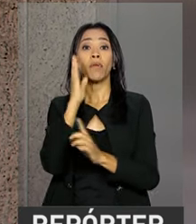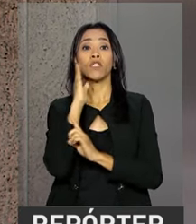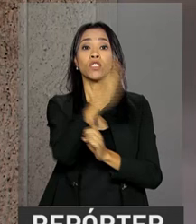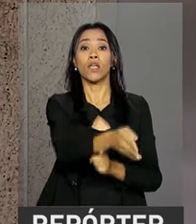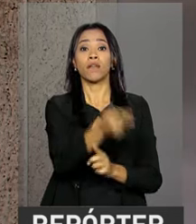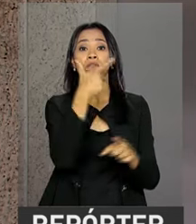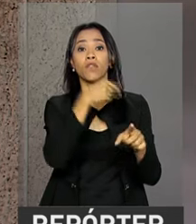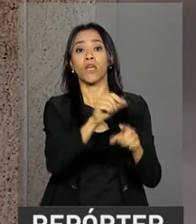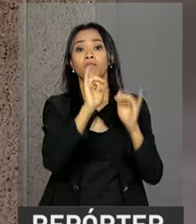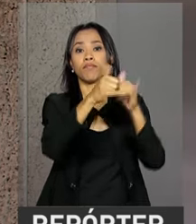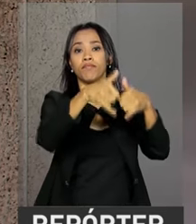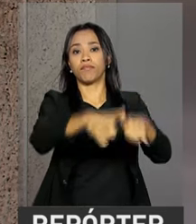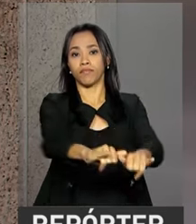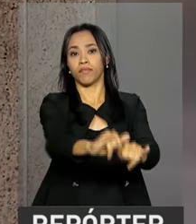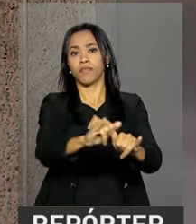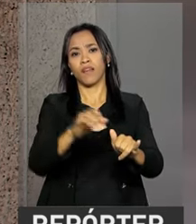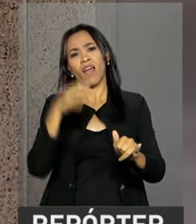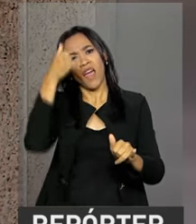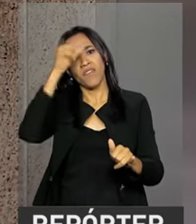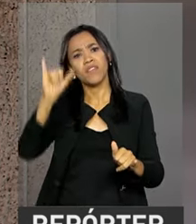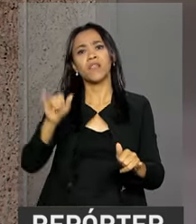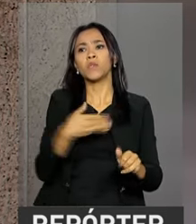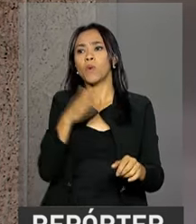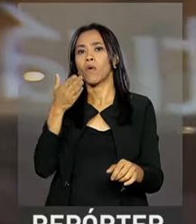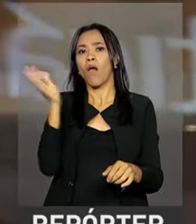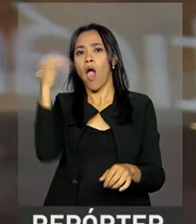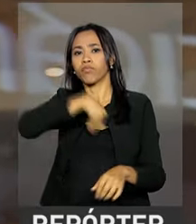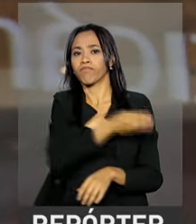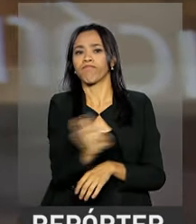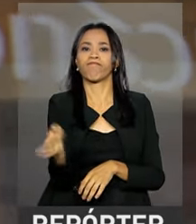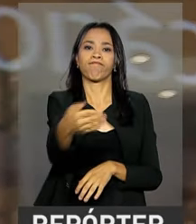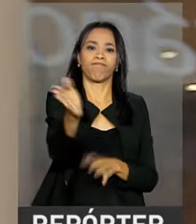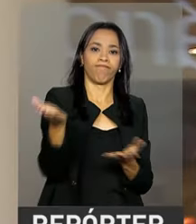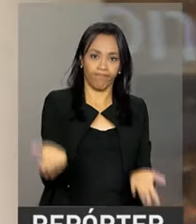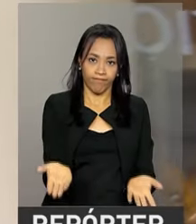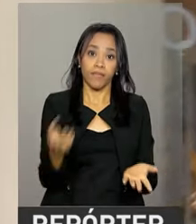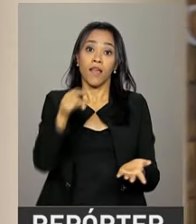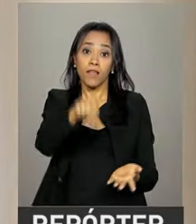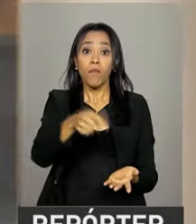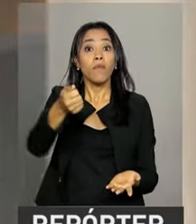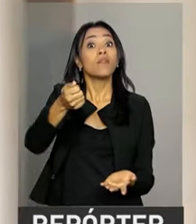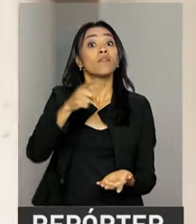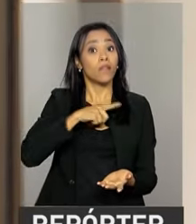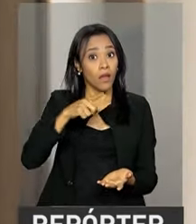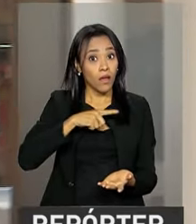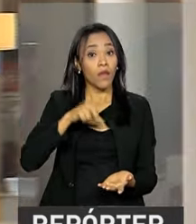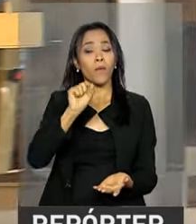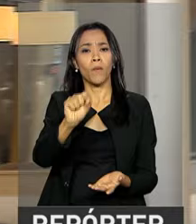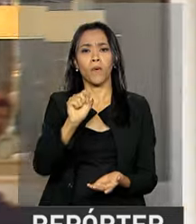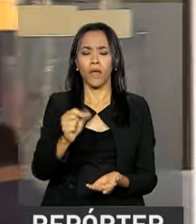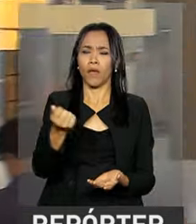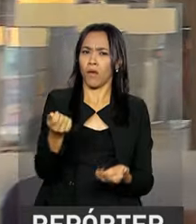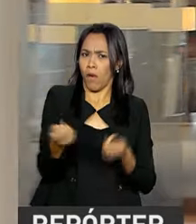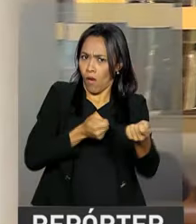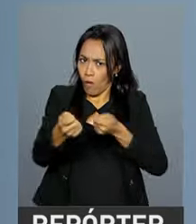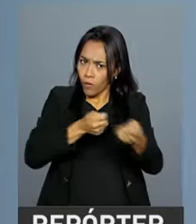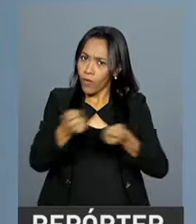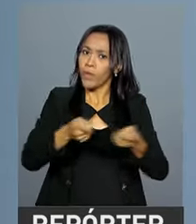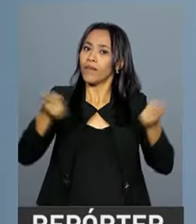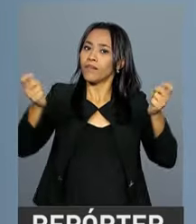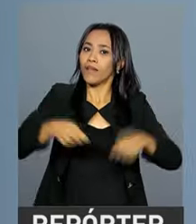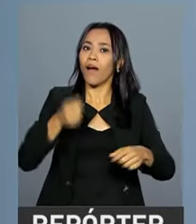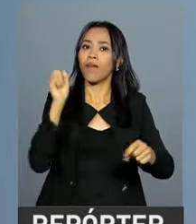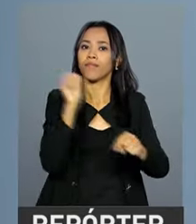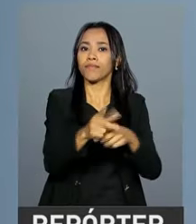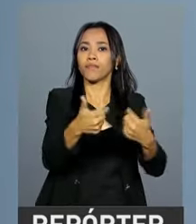Produtor eliminando intermediários a vantagem vai além da economia e pode ajudar a Gerar empregos para